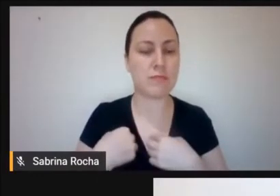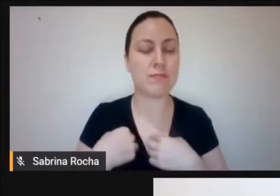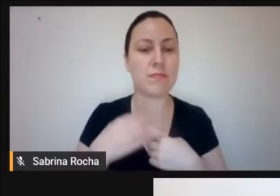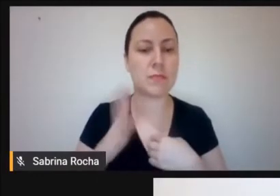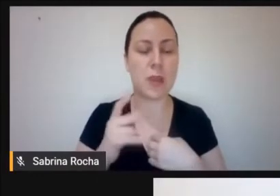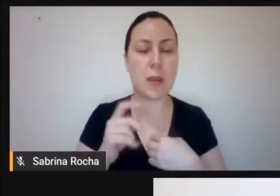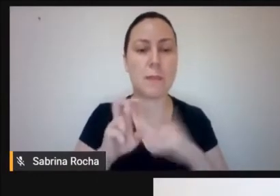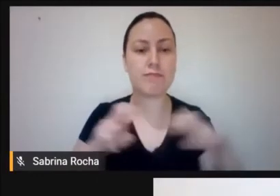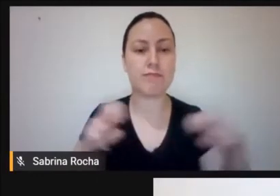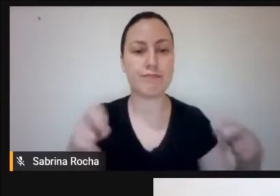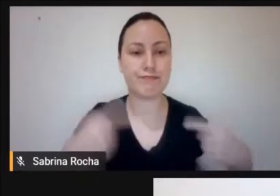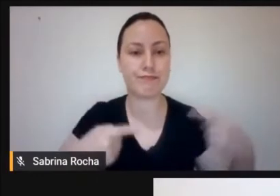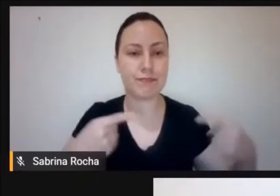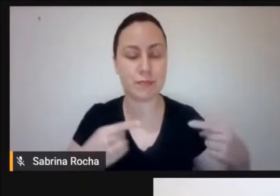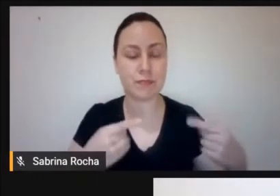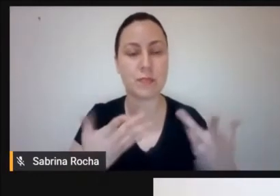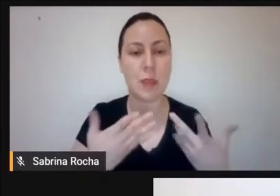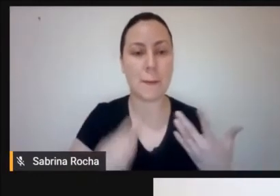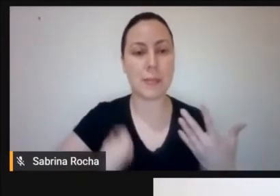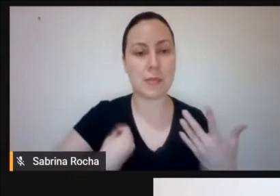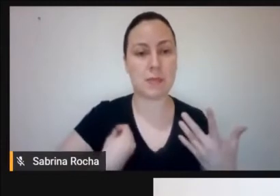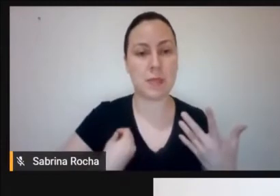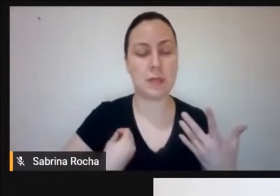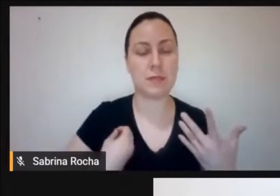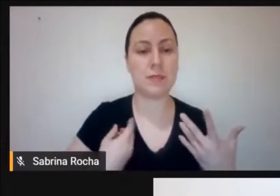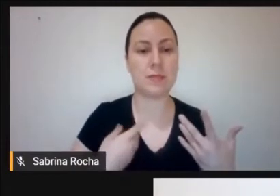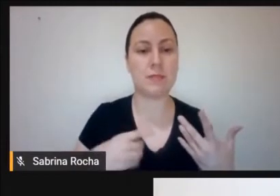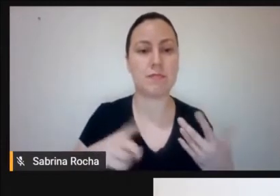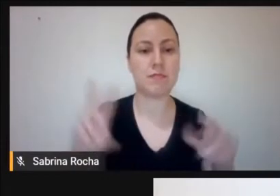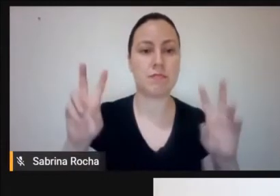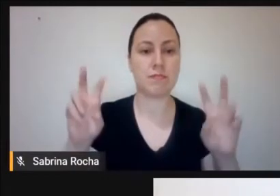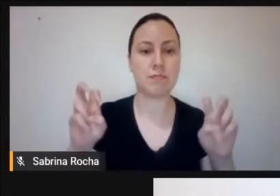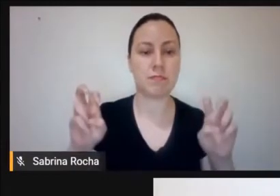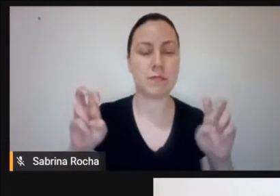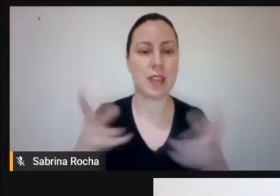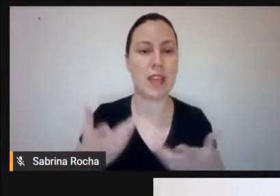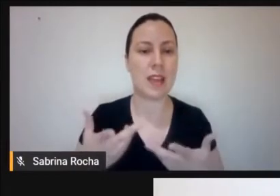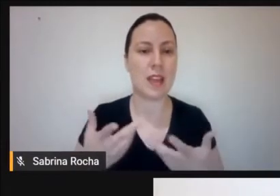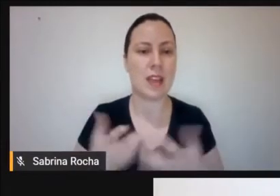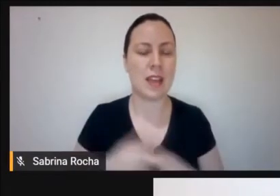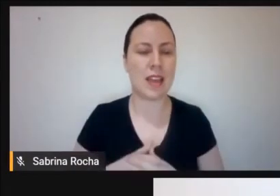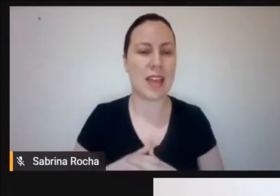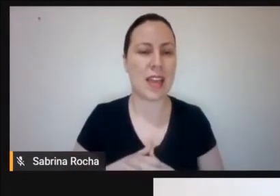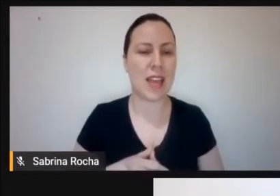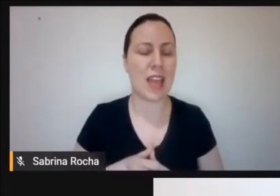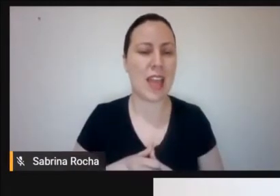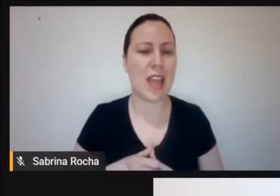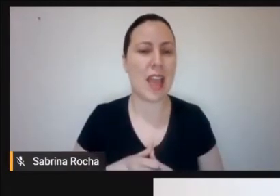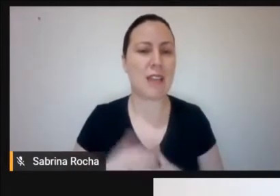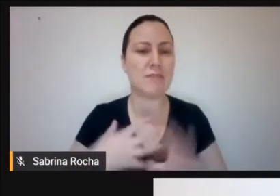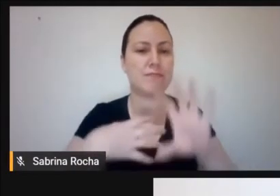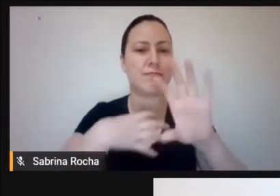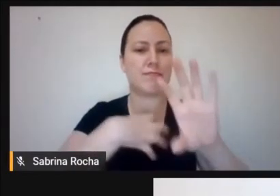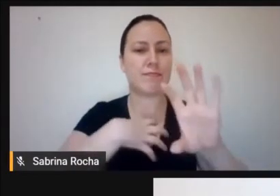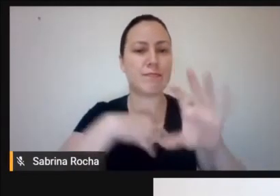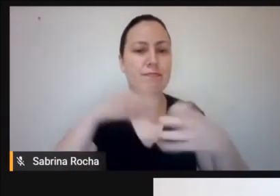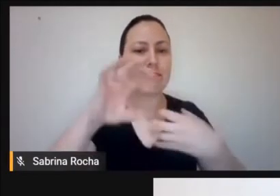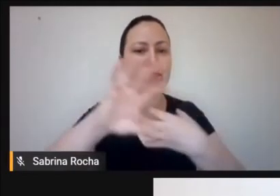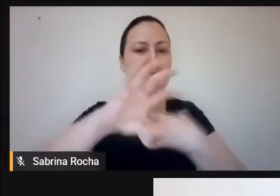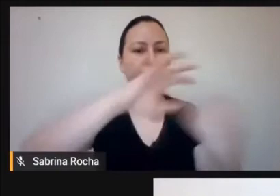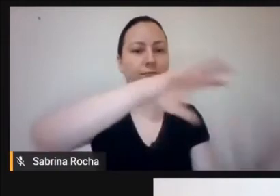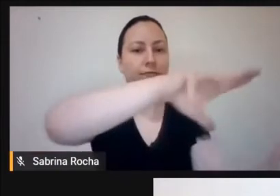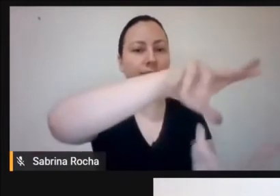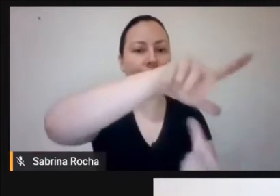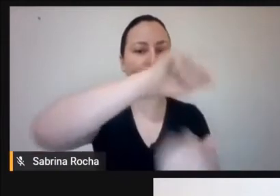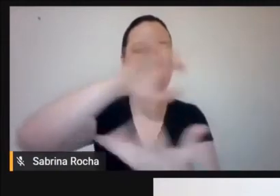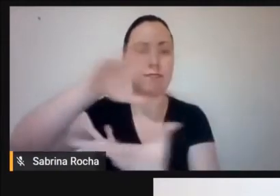que tinha como tema afeto entre mundos. E esse seminário na